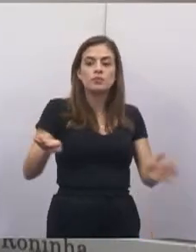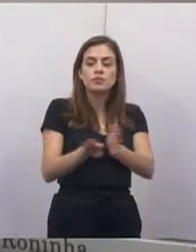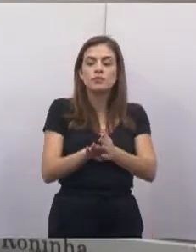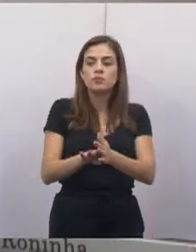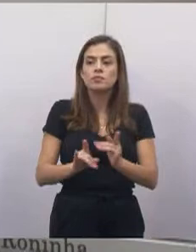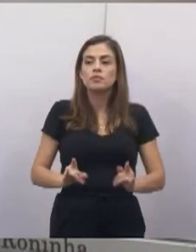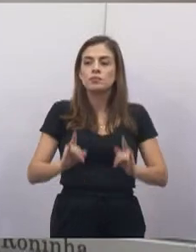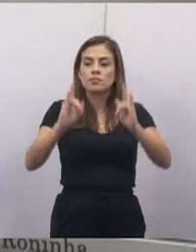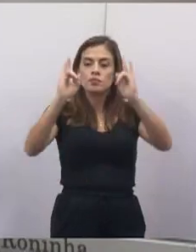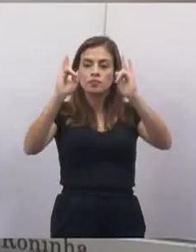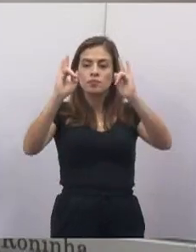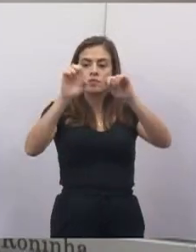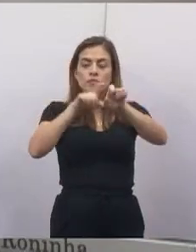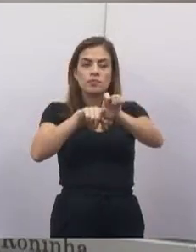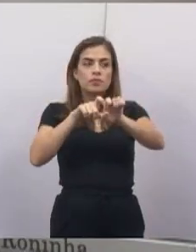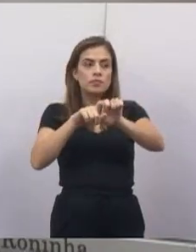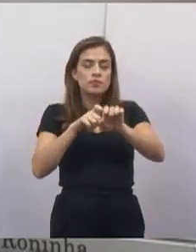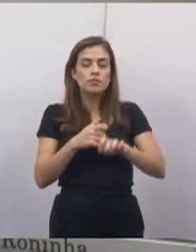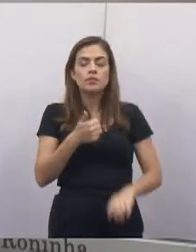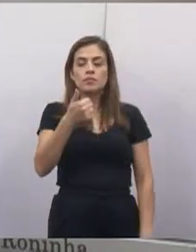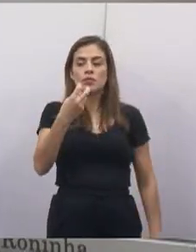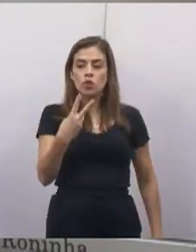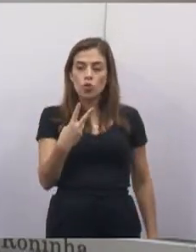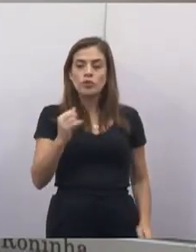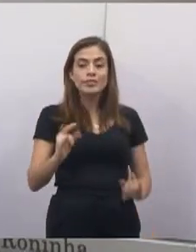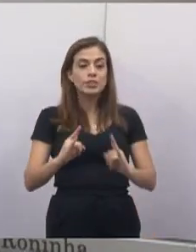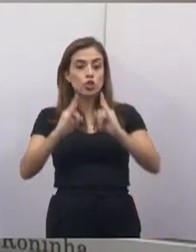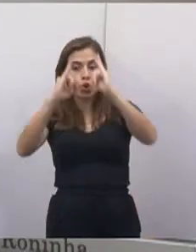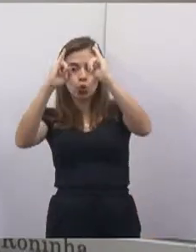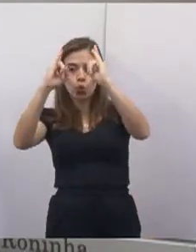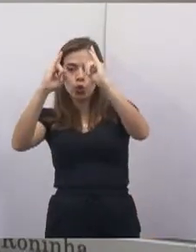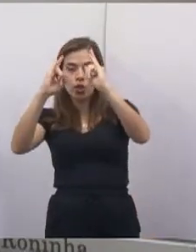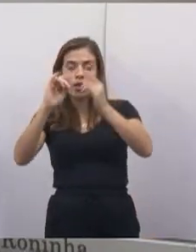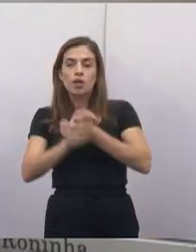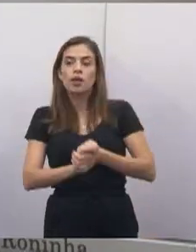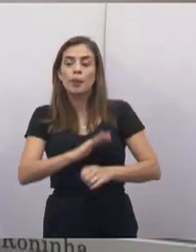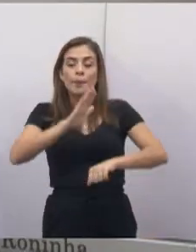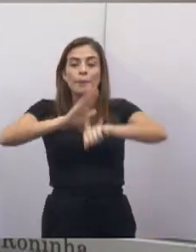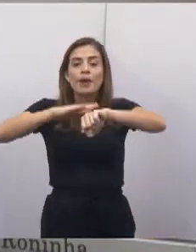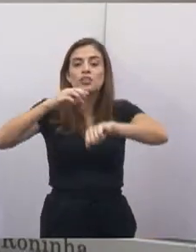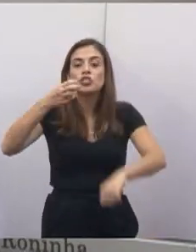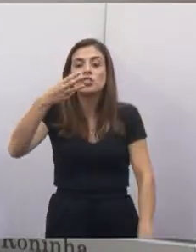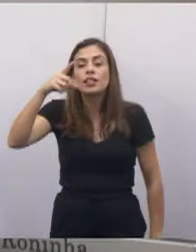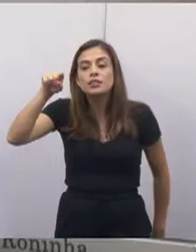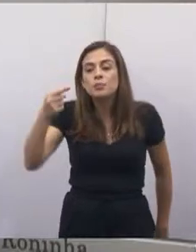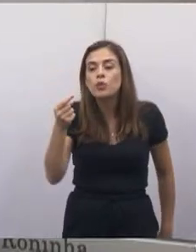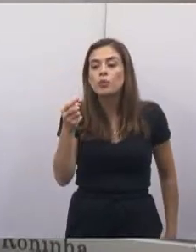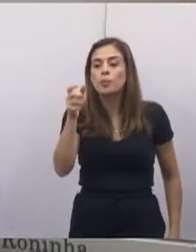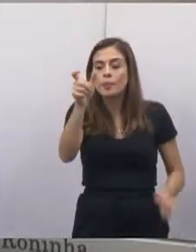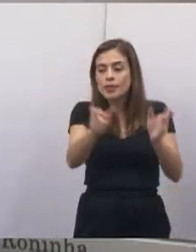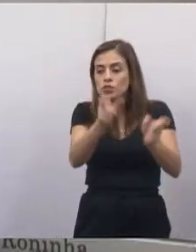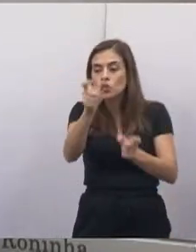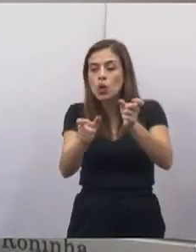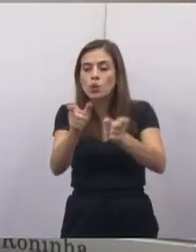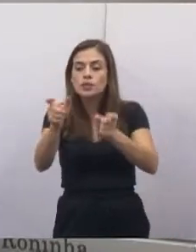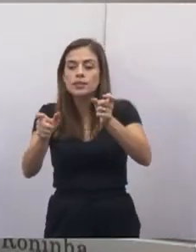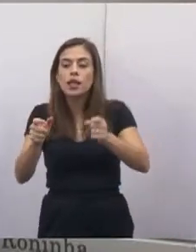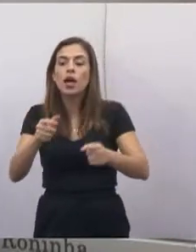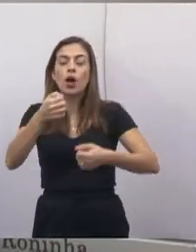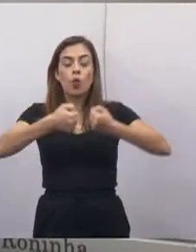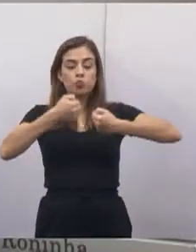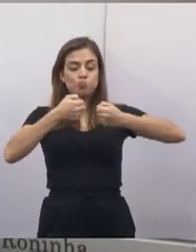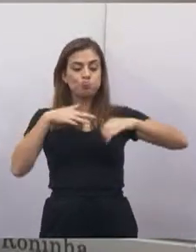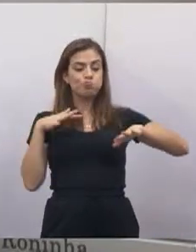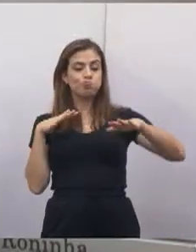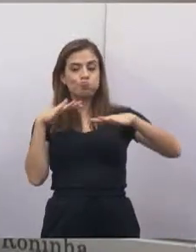de 12 torres, são 500 apartamentos, vai ser mais de 3 mil pessoas. O fluxo de veículos naquela entrada